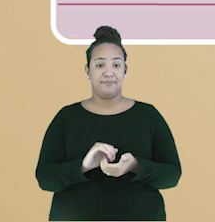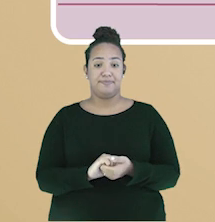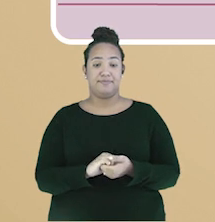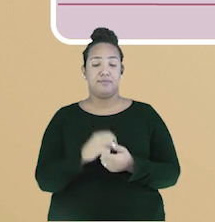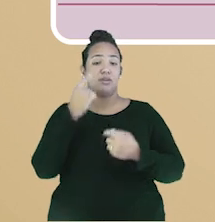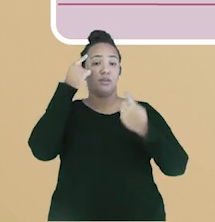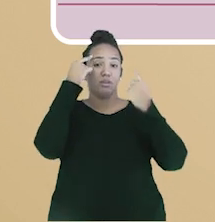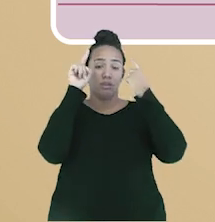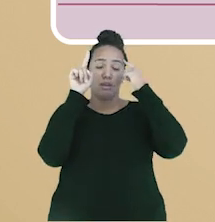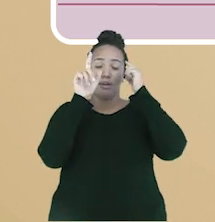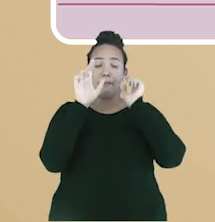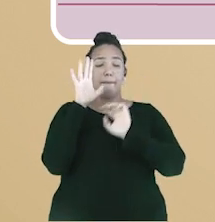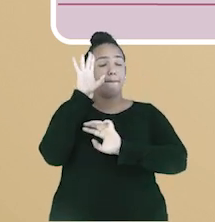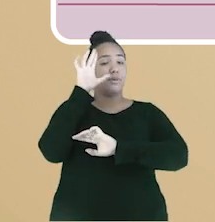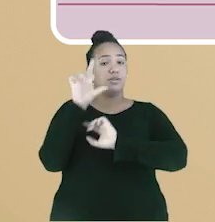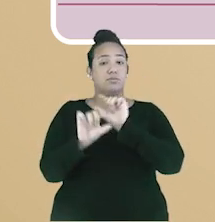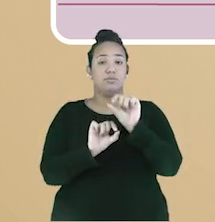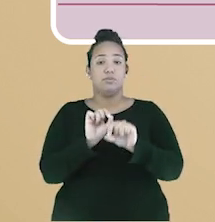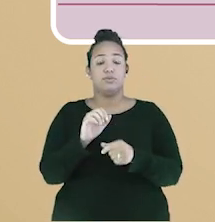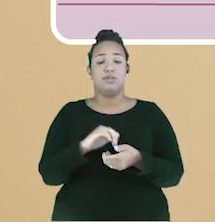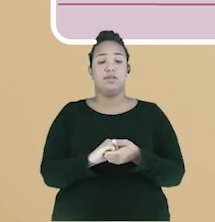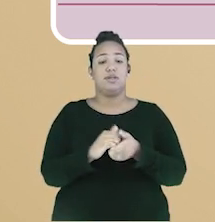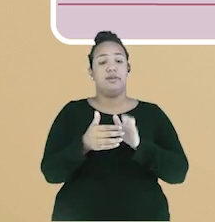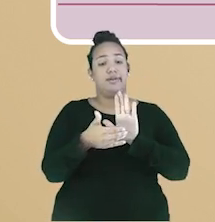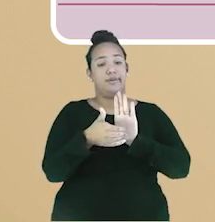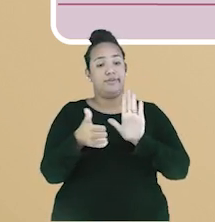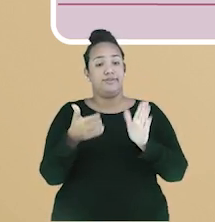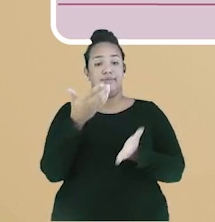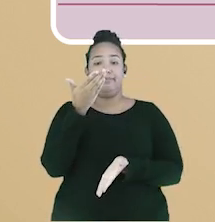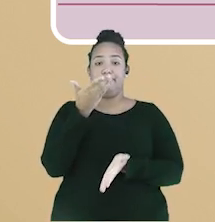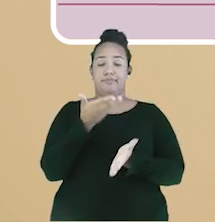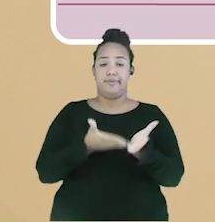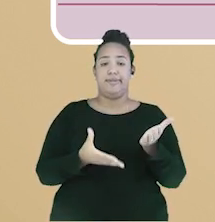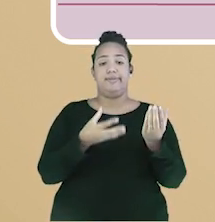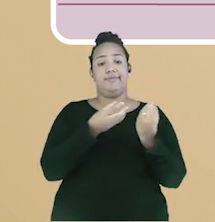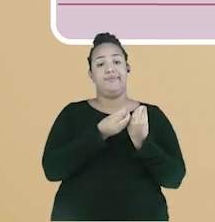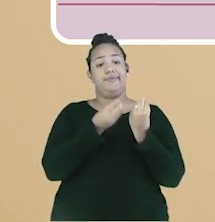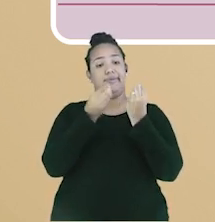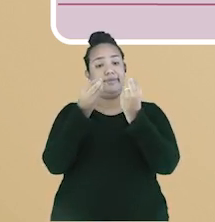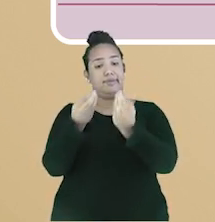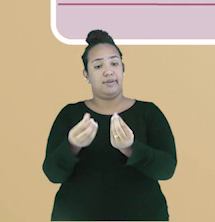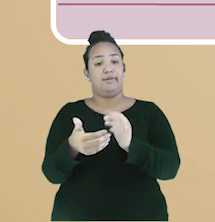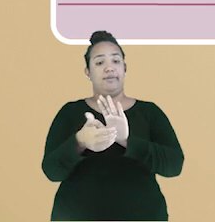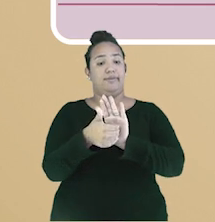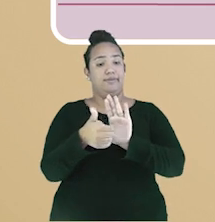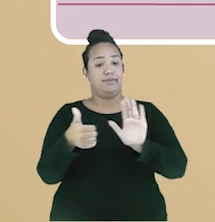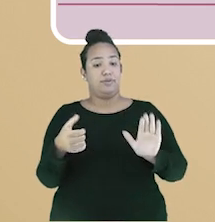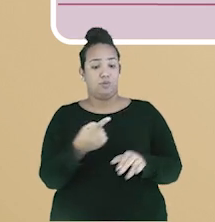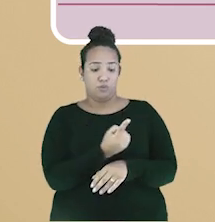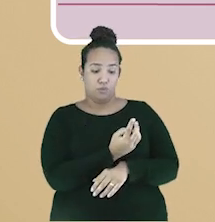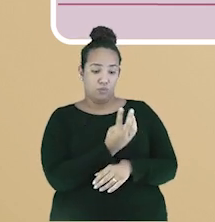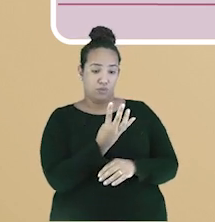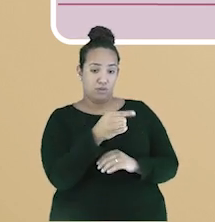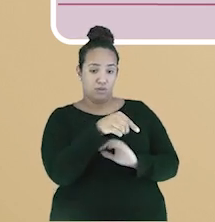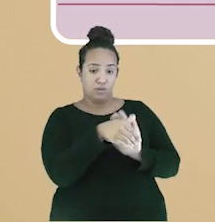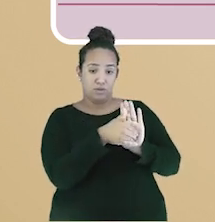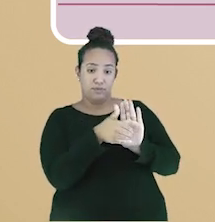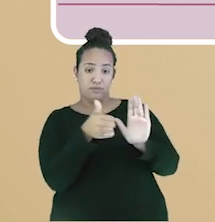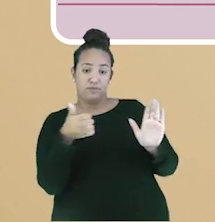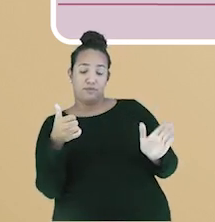são diminuir, perder, doar, dar, retirar, tirar uma parte, quanto